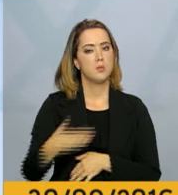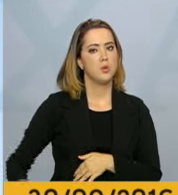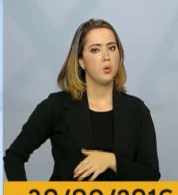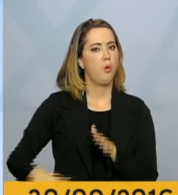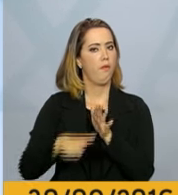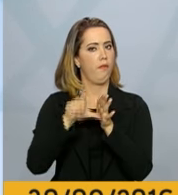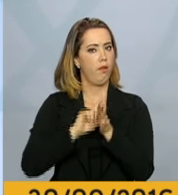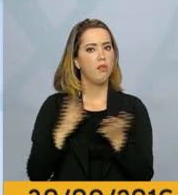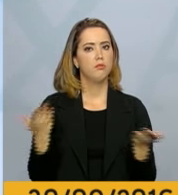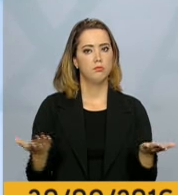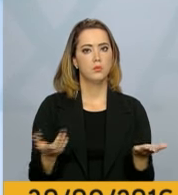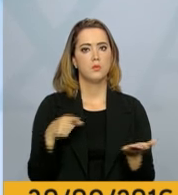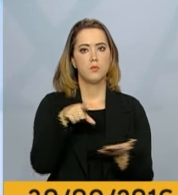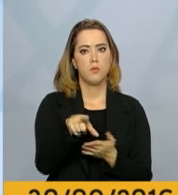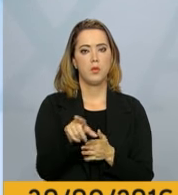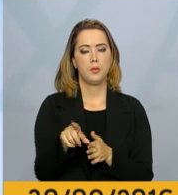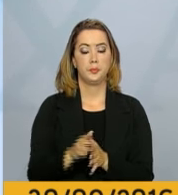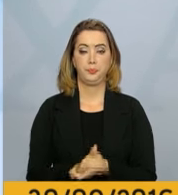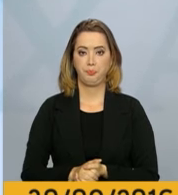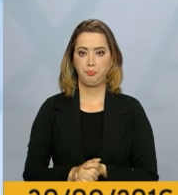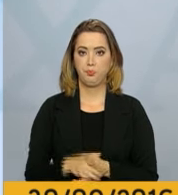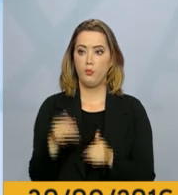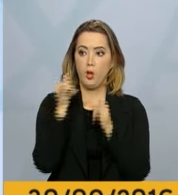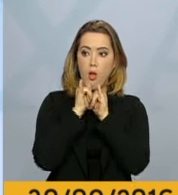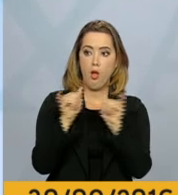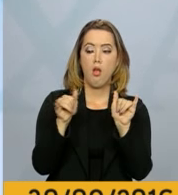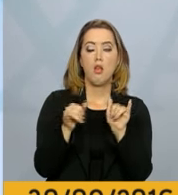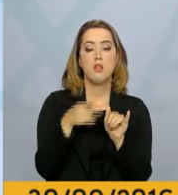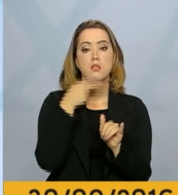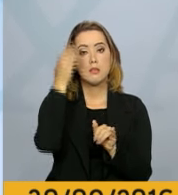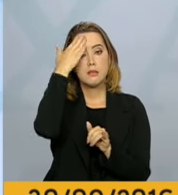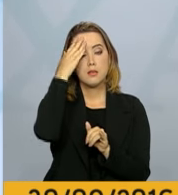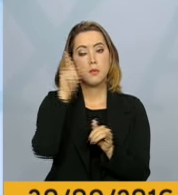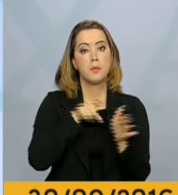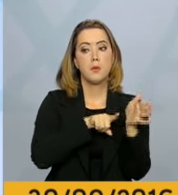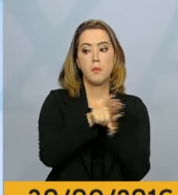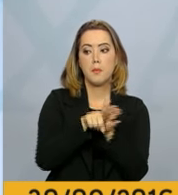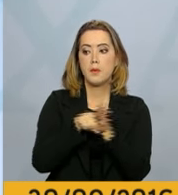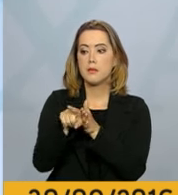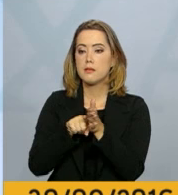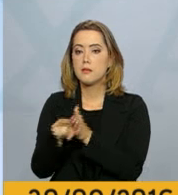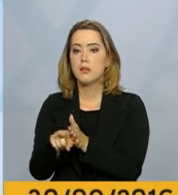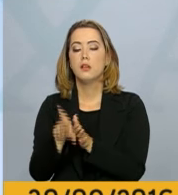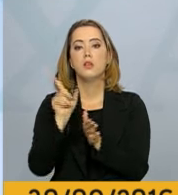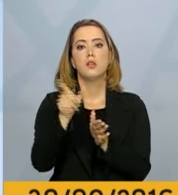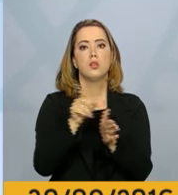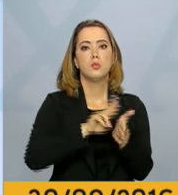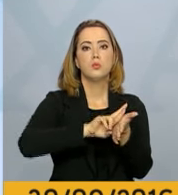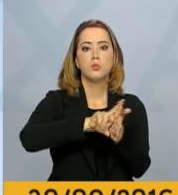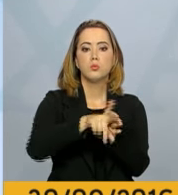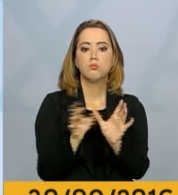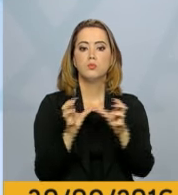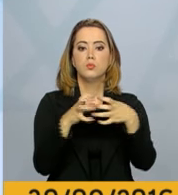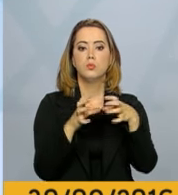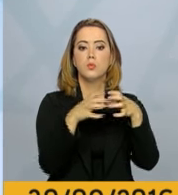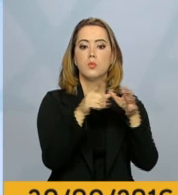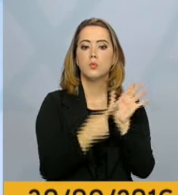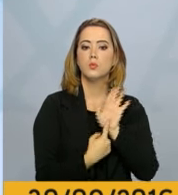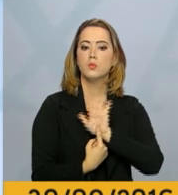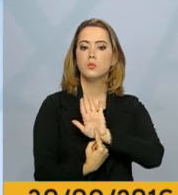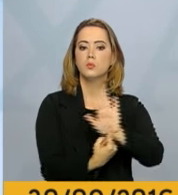fato aos senhores. Pesquisas feitas pela Fiesp, de um lado, pela Firjan, de outro lado,